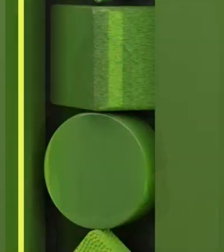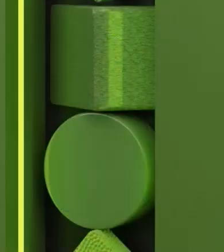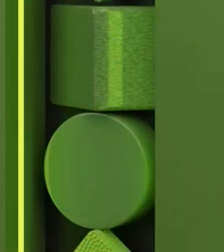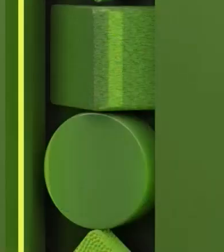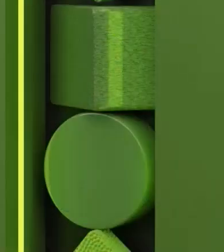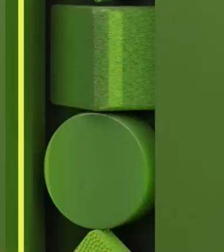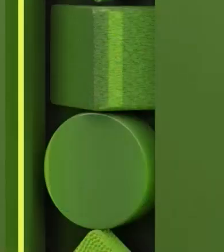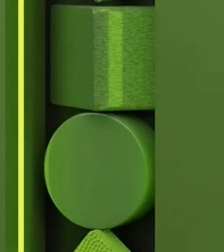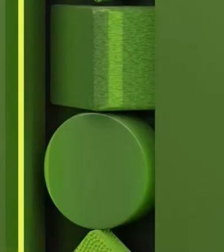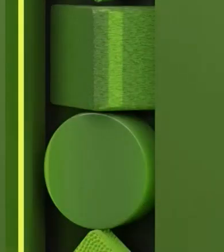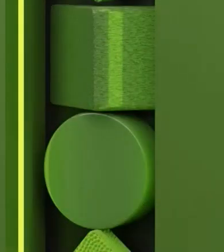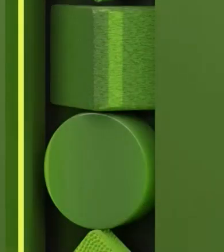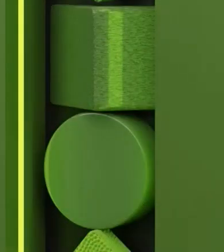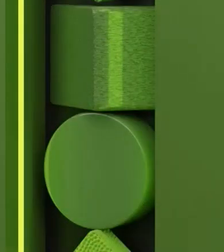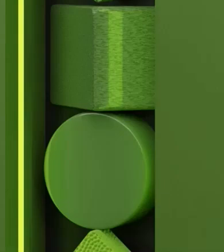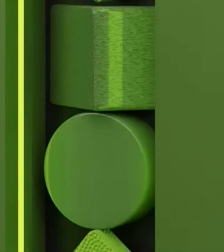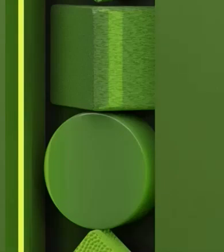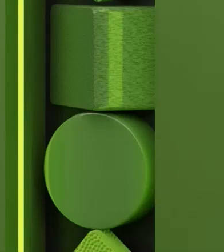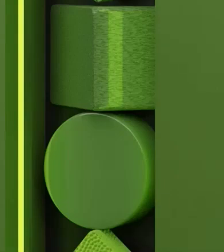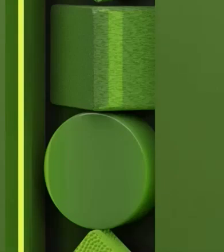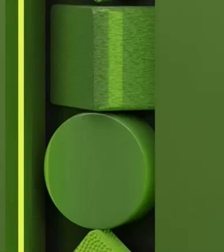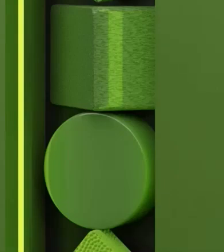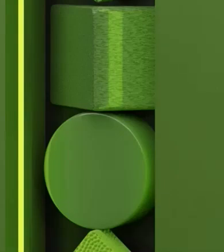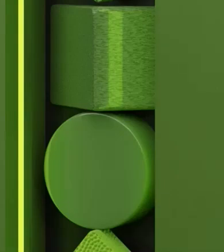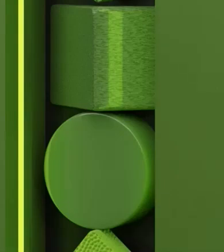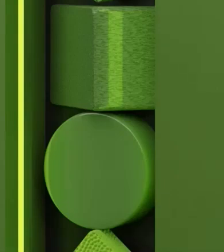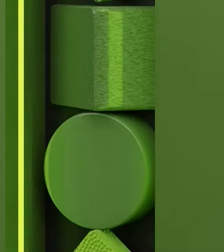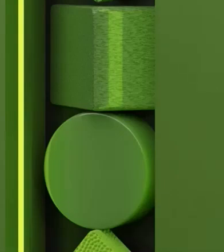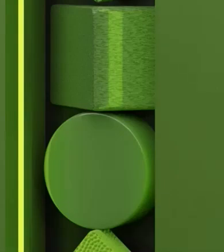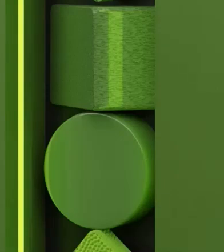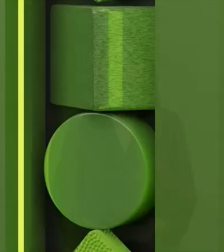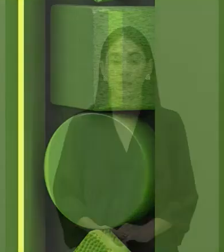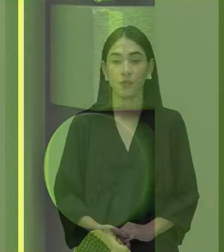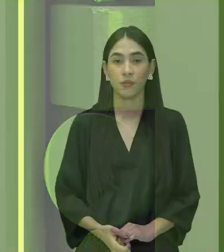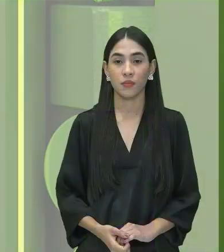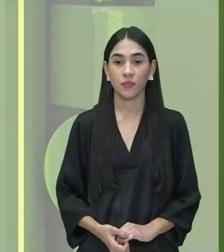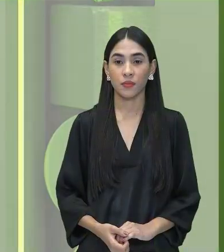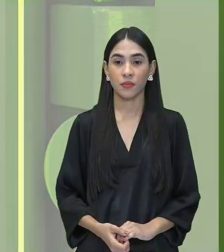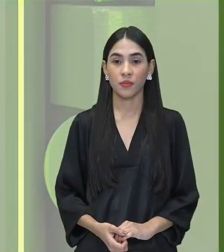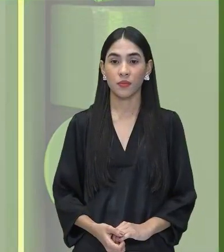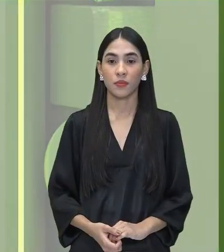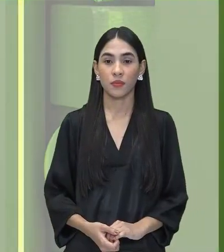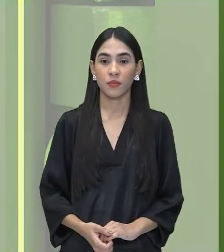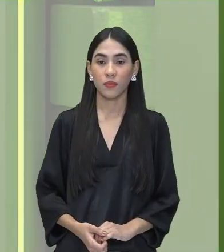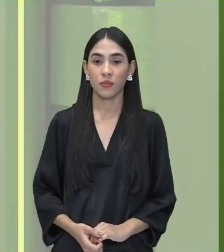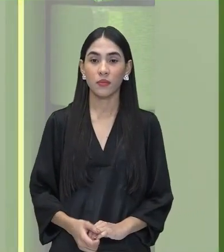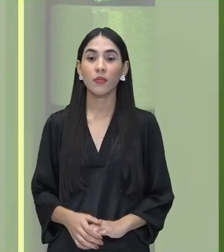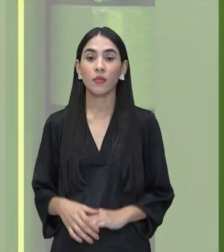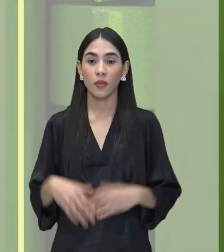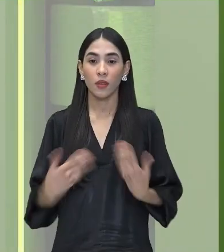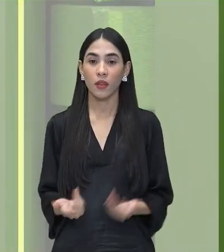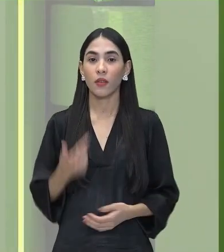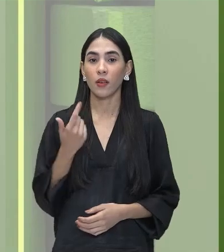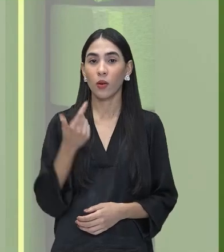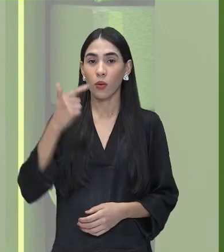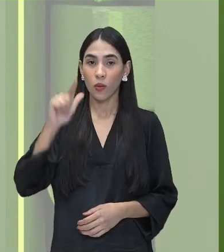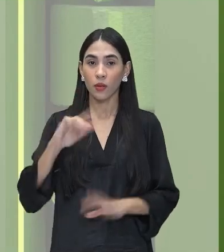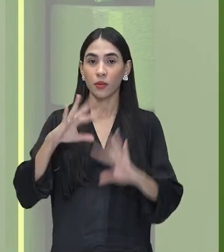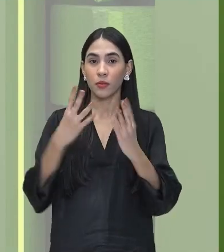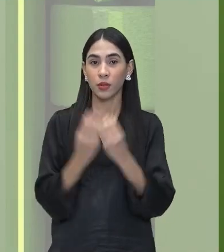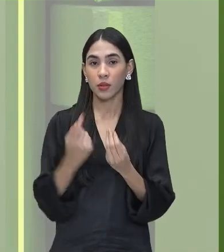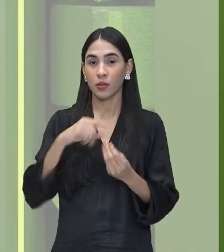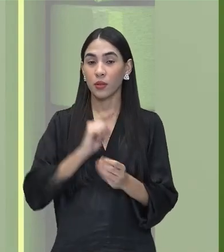Muito bem, então esses daí são outros usos, né? Outras substâncias que nós também encontramos,